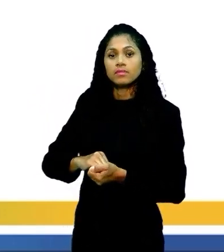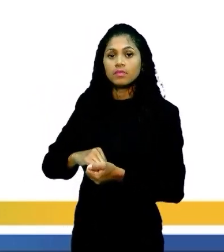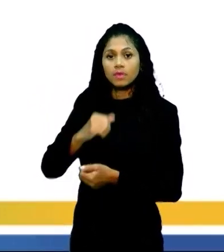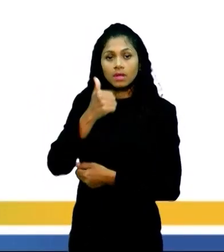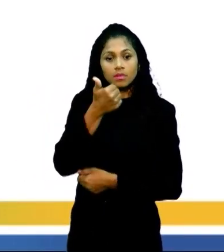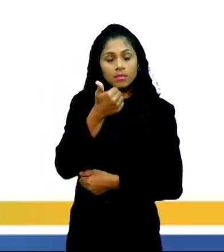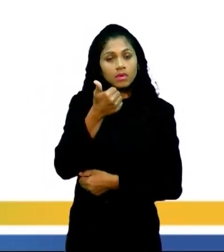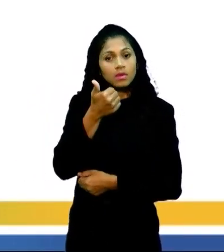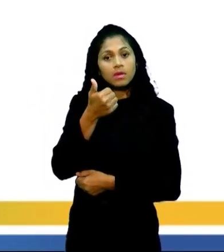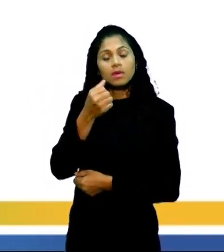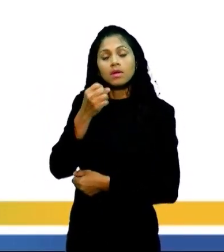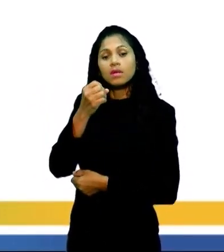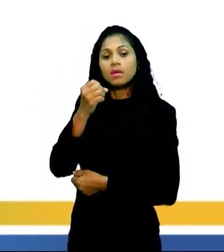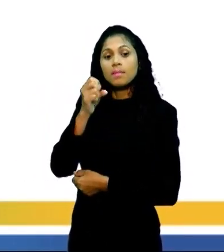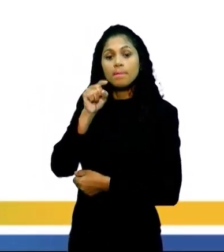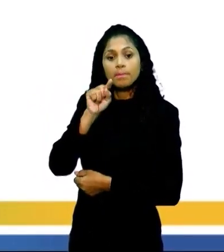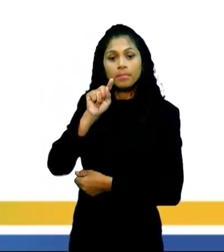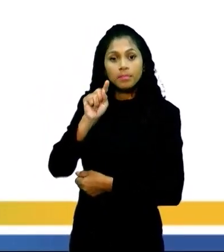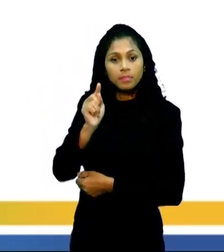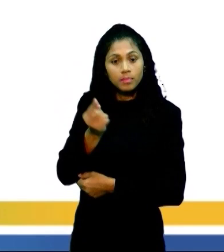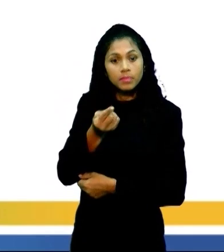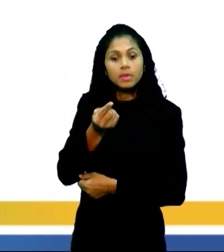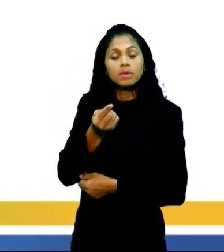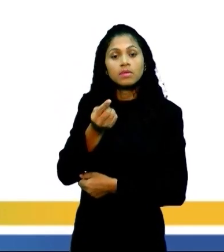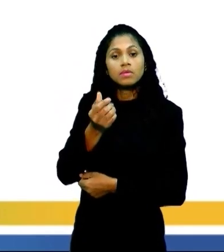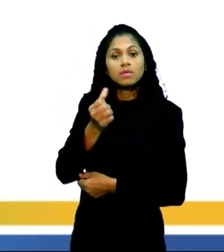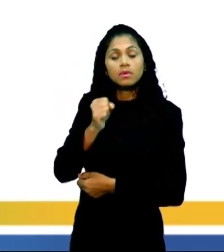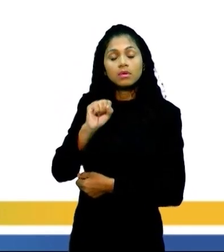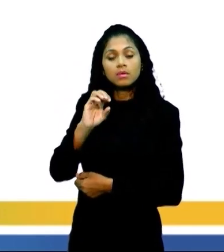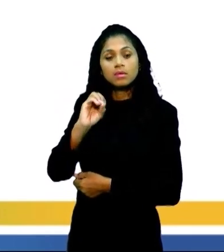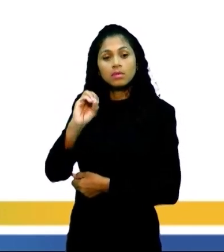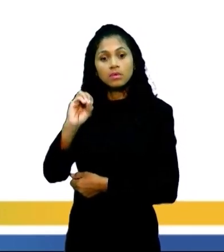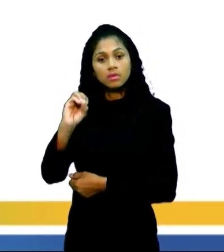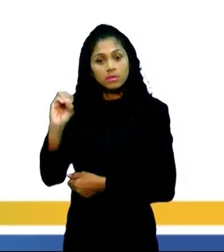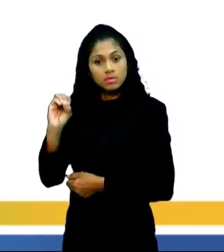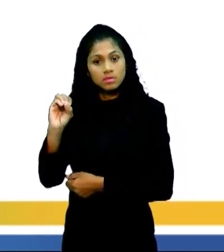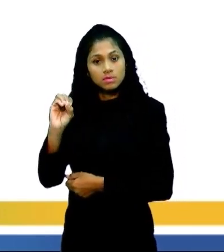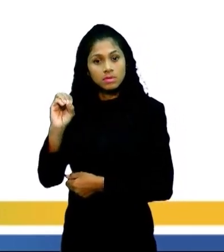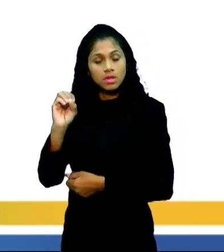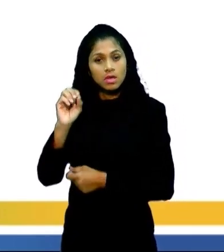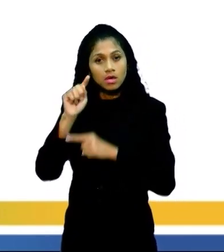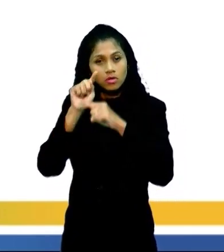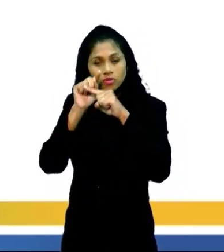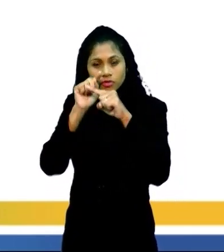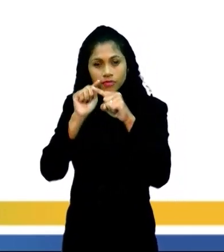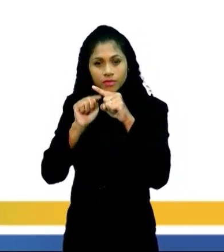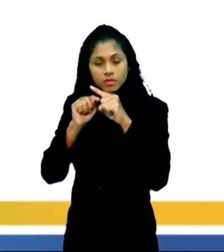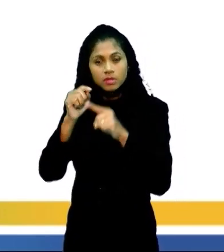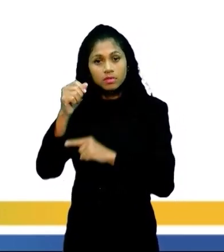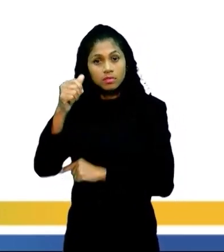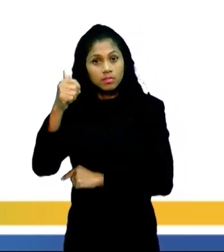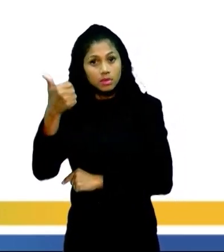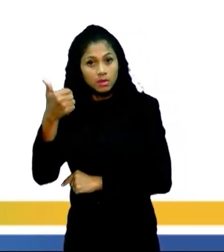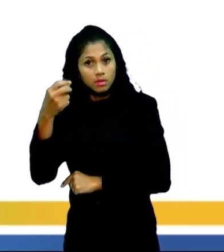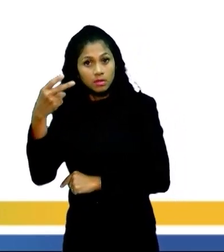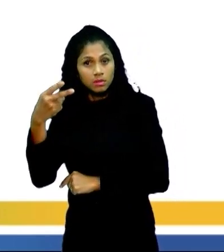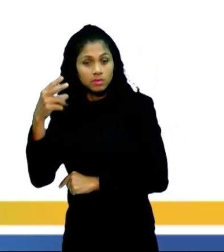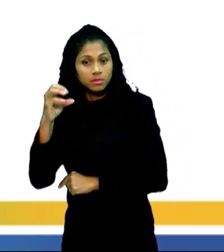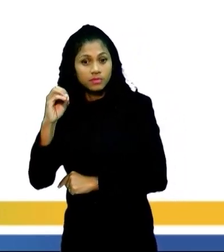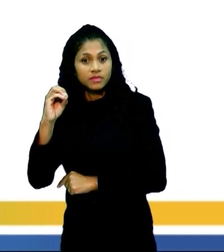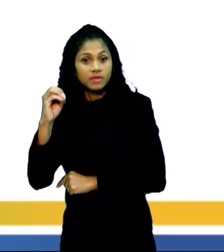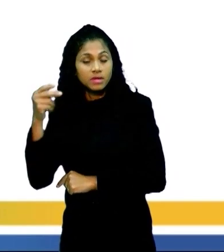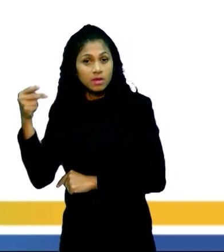15. 1.800 por 50, 12, 150, quer dizer, vai dar 12. 1.800 dividido